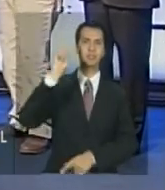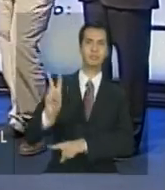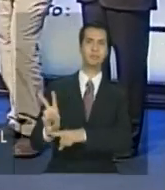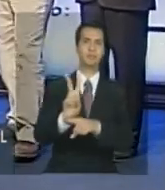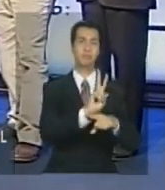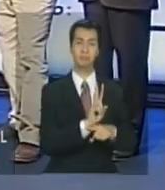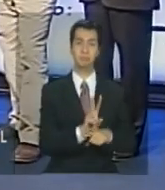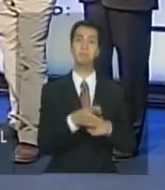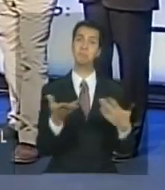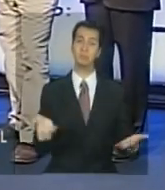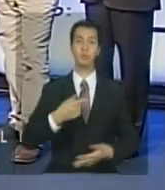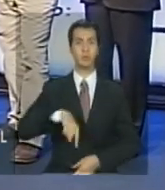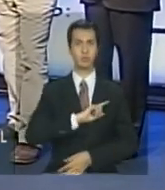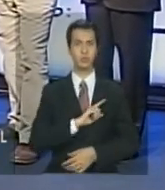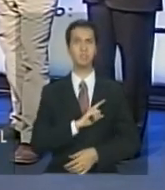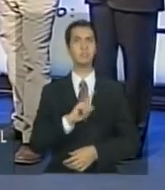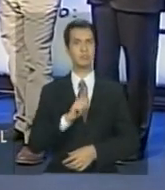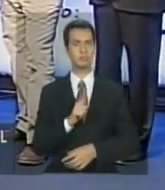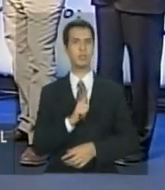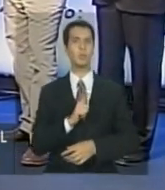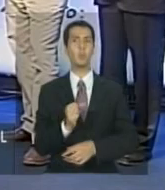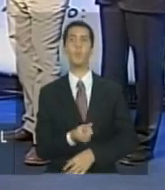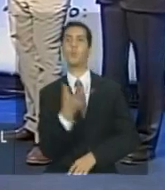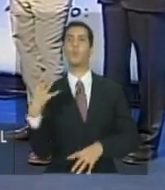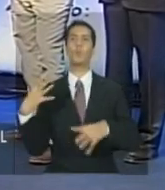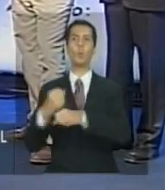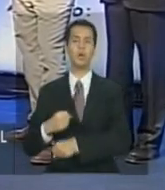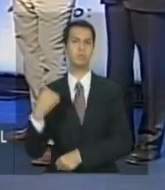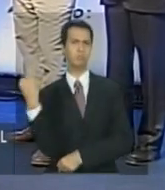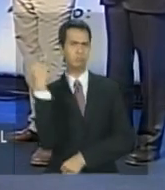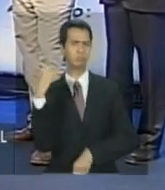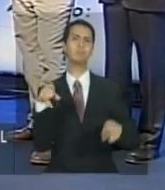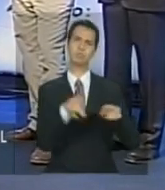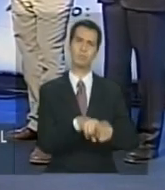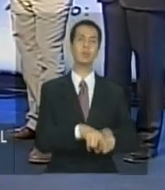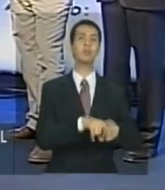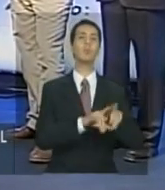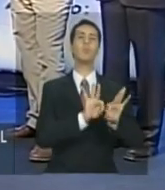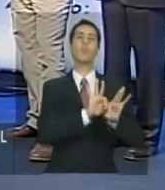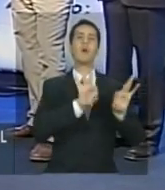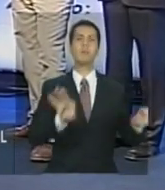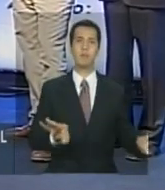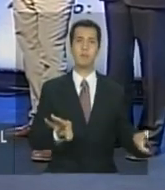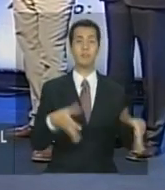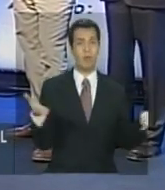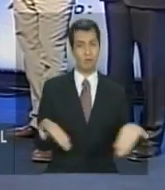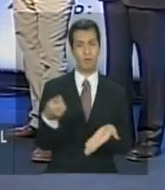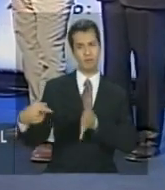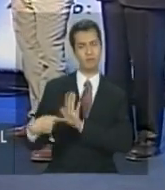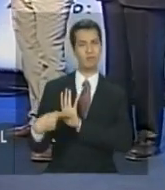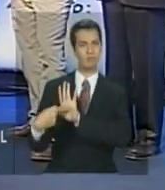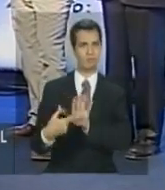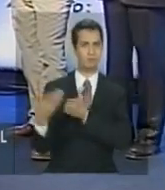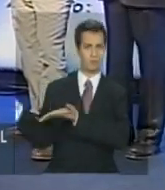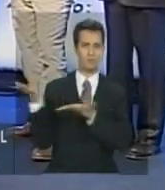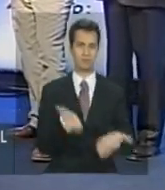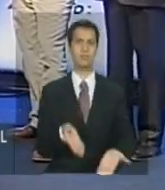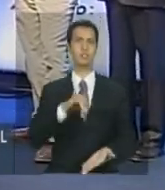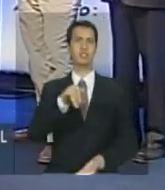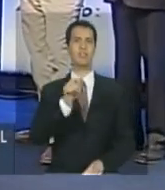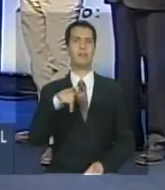gente oferece. Acho que isso é importante. E aqui eu queria passar a palavra para a Jaqueline, que é um exemplo bacana do que a gente tem aqui na Atento.